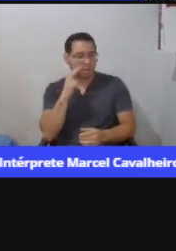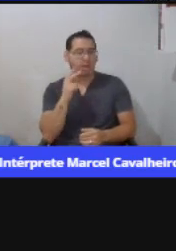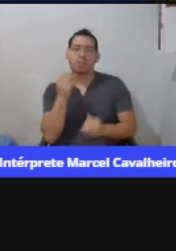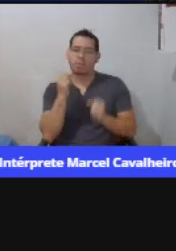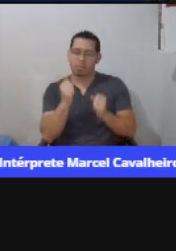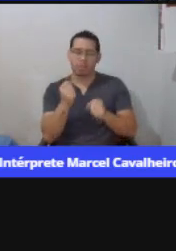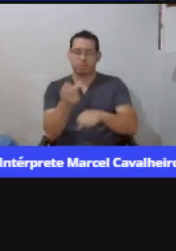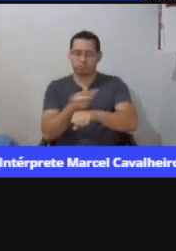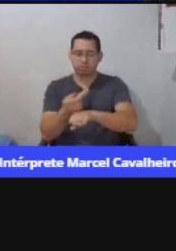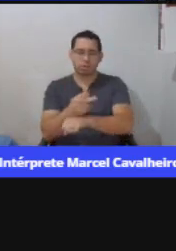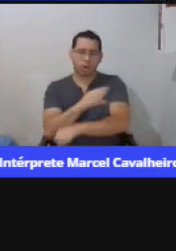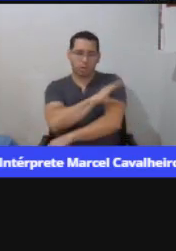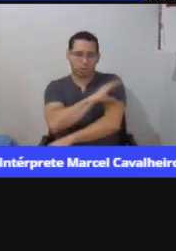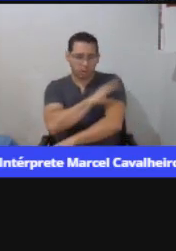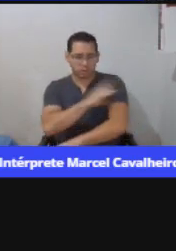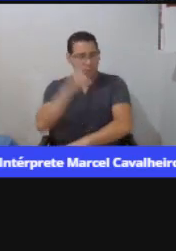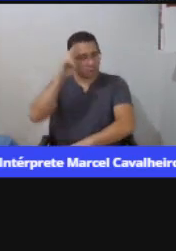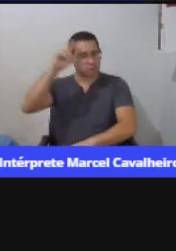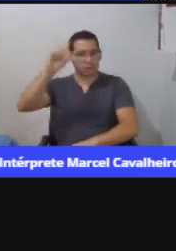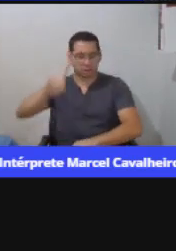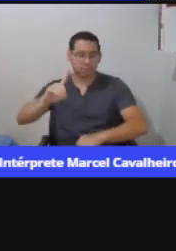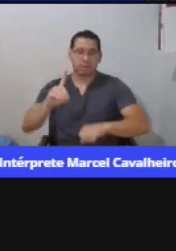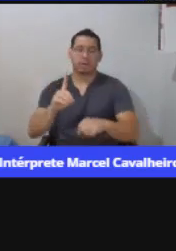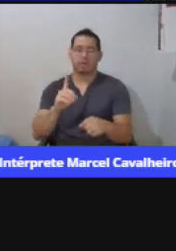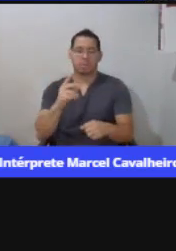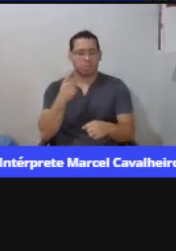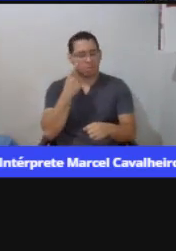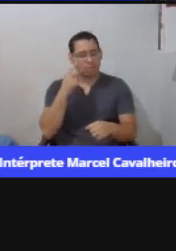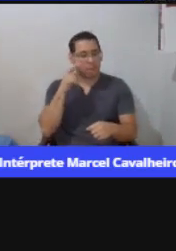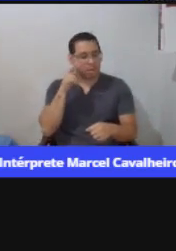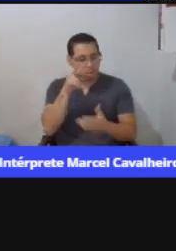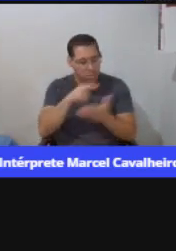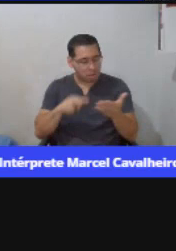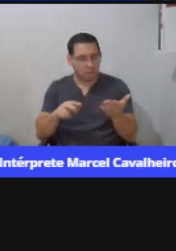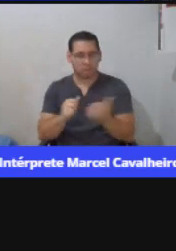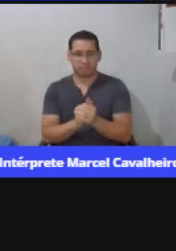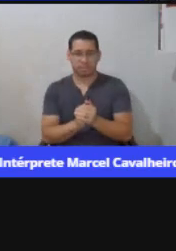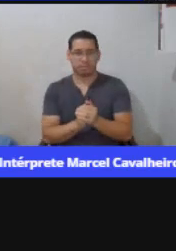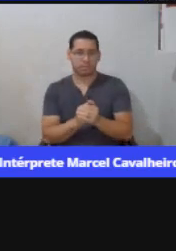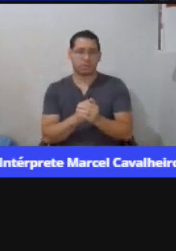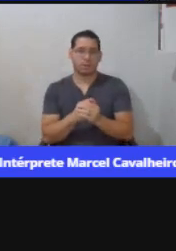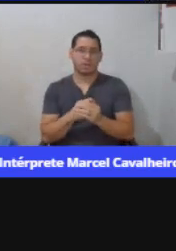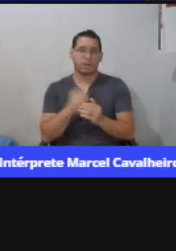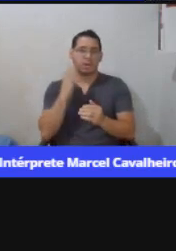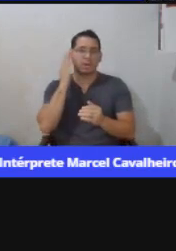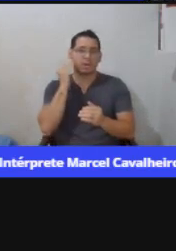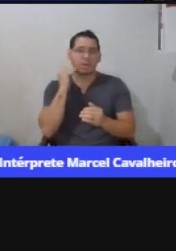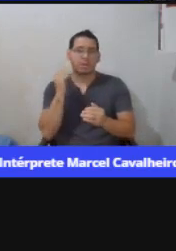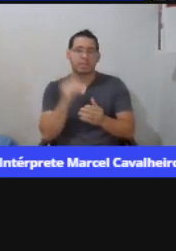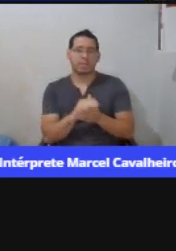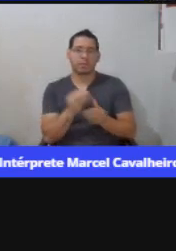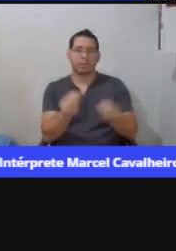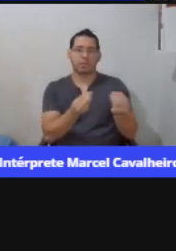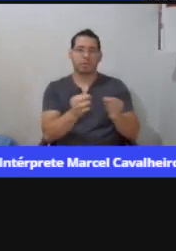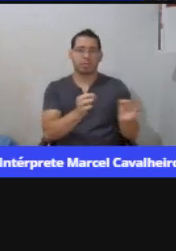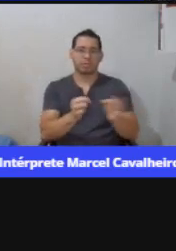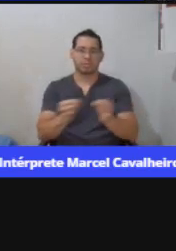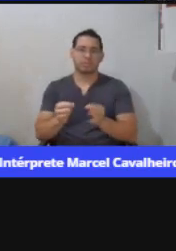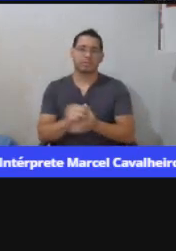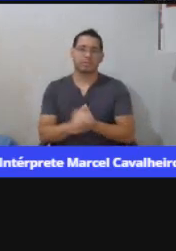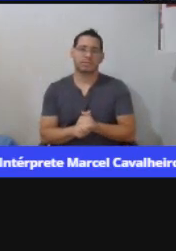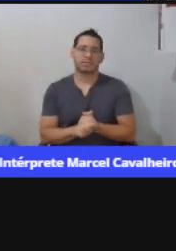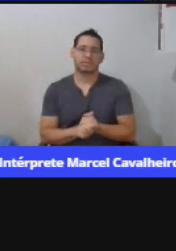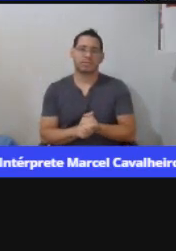poder ficar bem por dentro do que está acontecendo e qual foi o formato das formações desse ano.